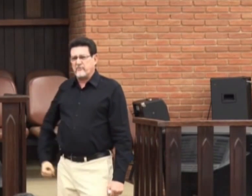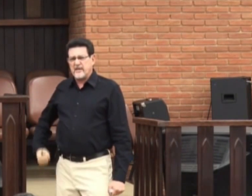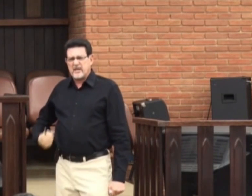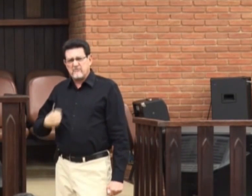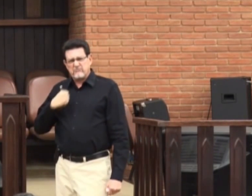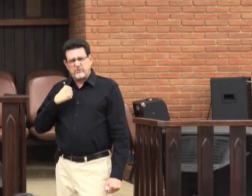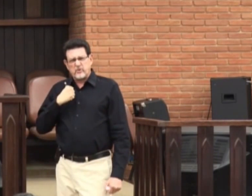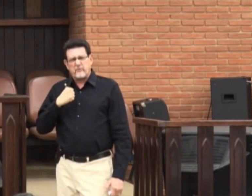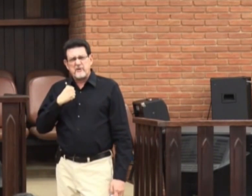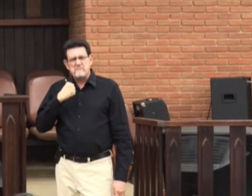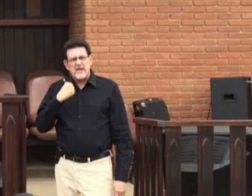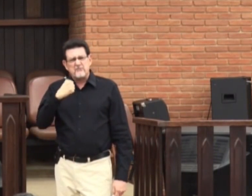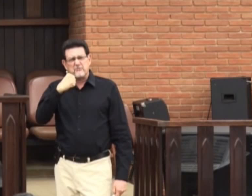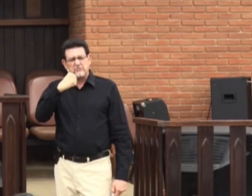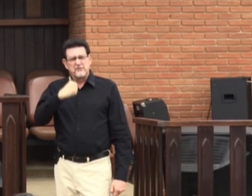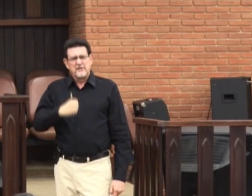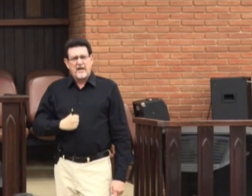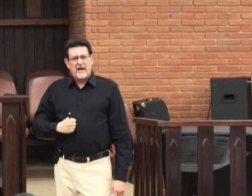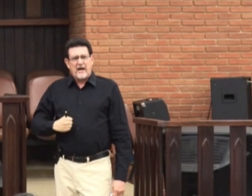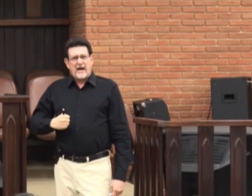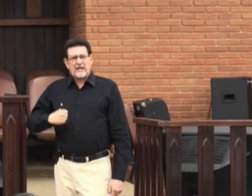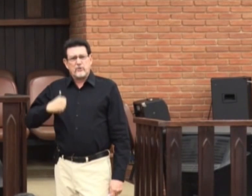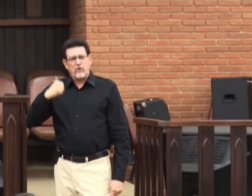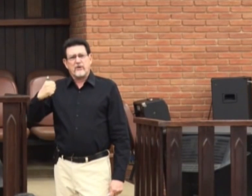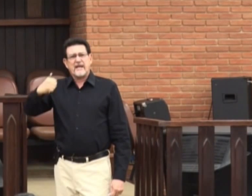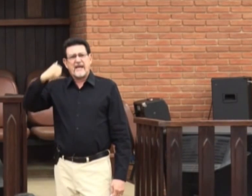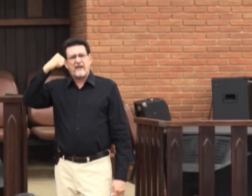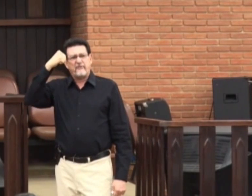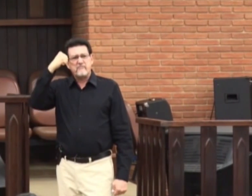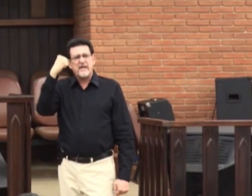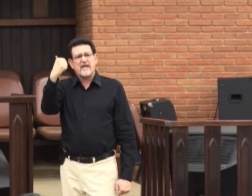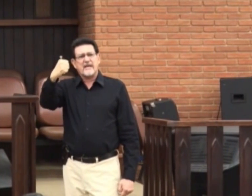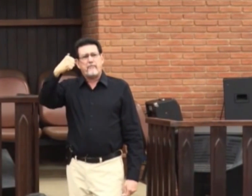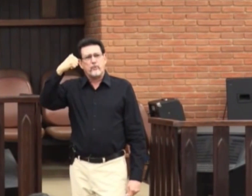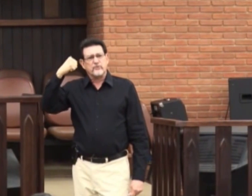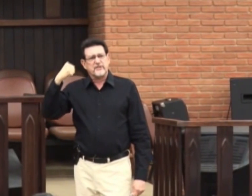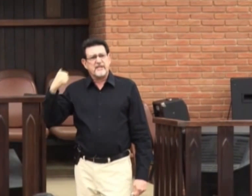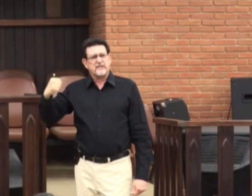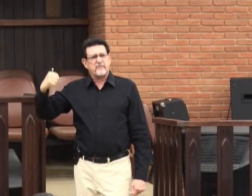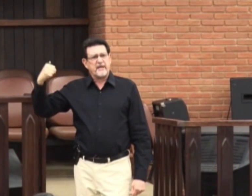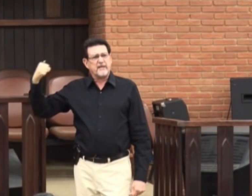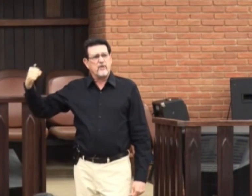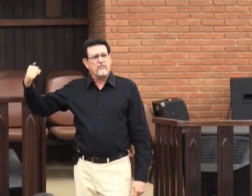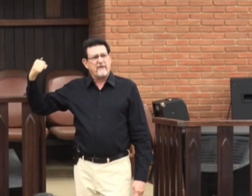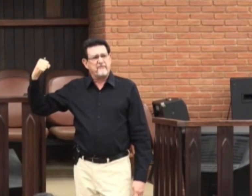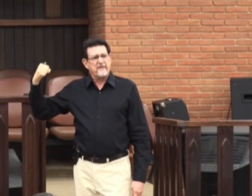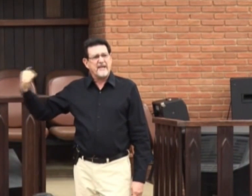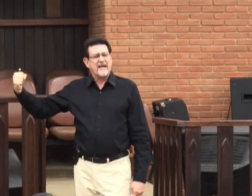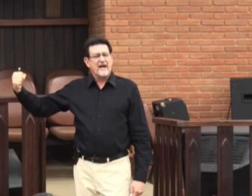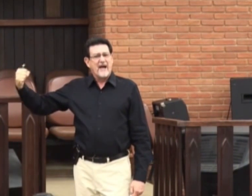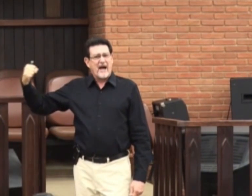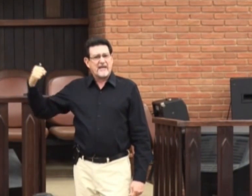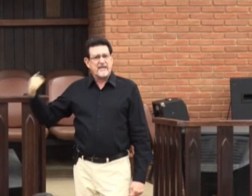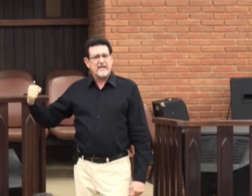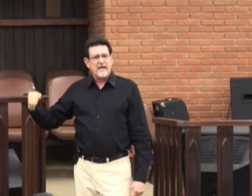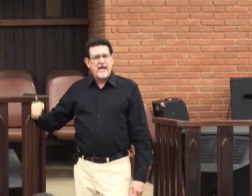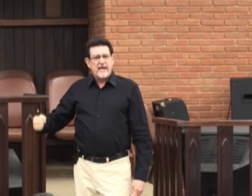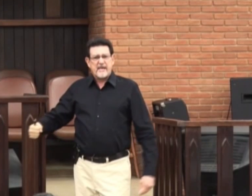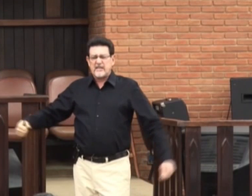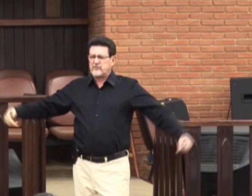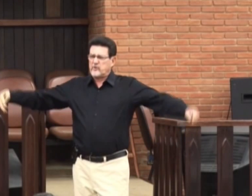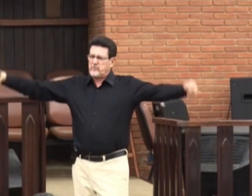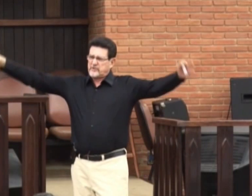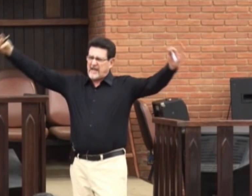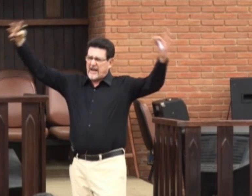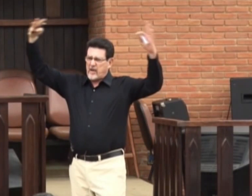Como eu vi com sofrimento, a dor daquela família que há poucos dias perdeu uma filha aqui,